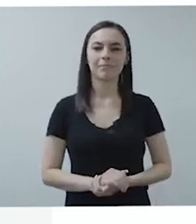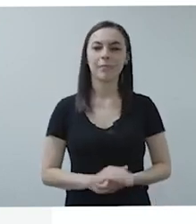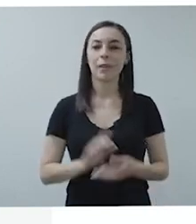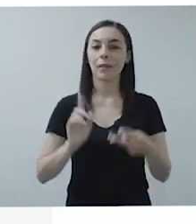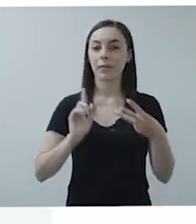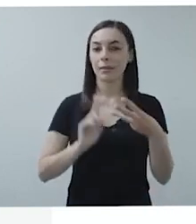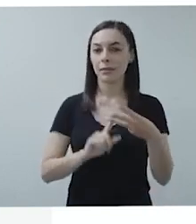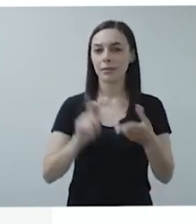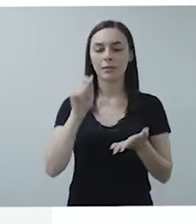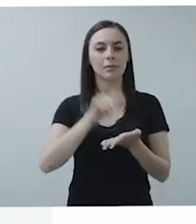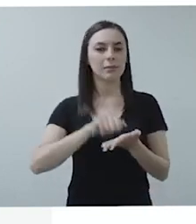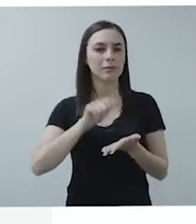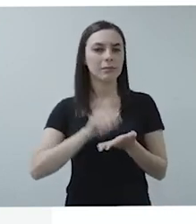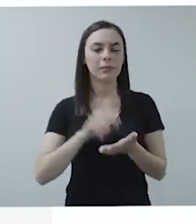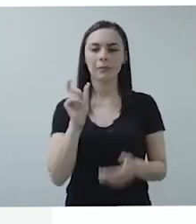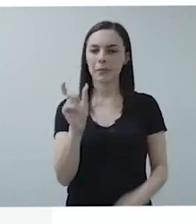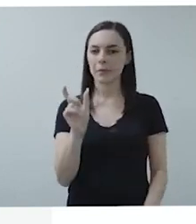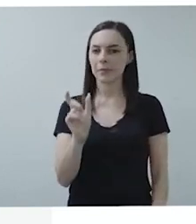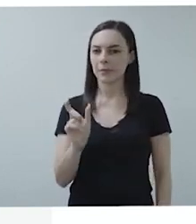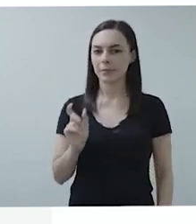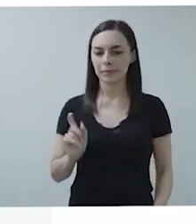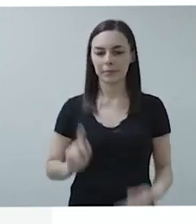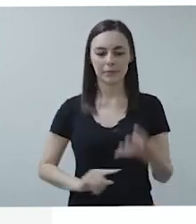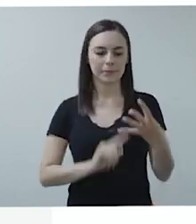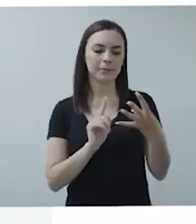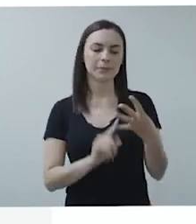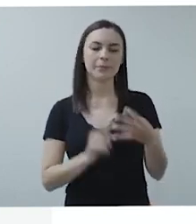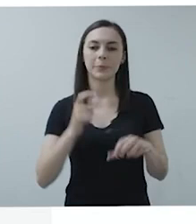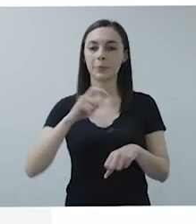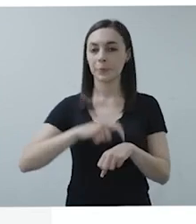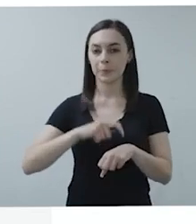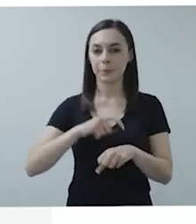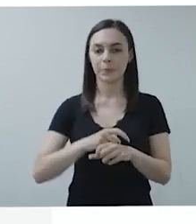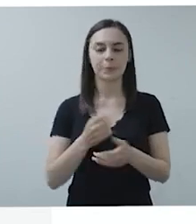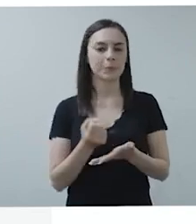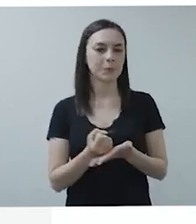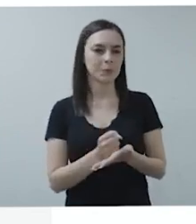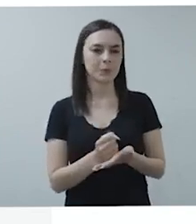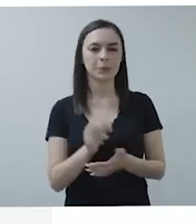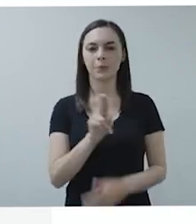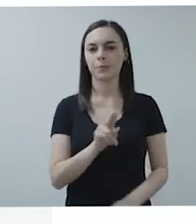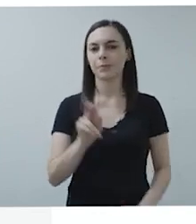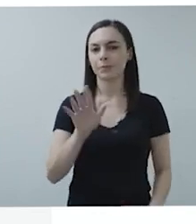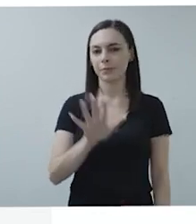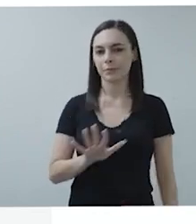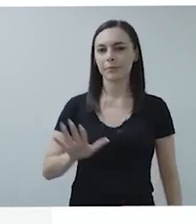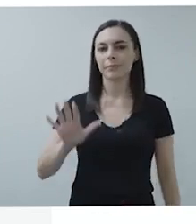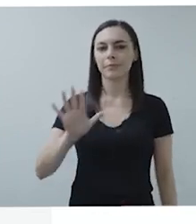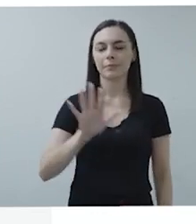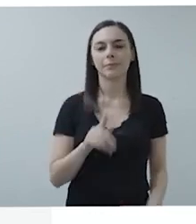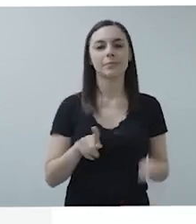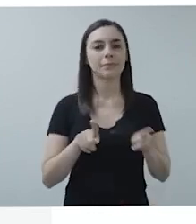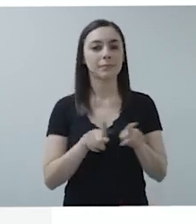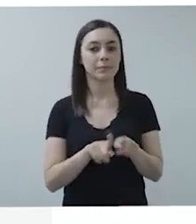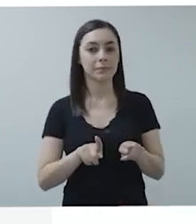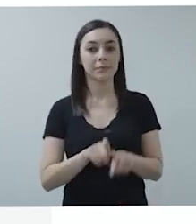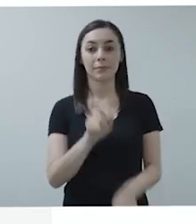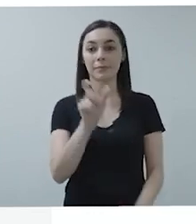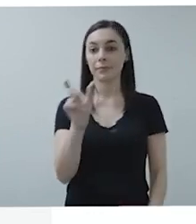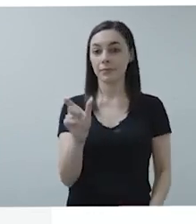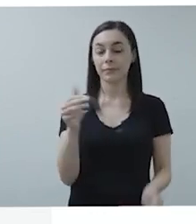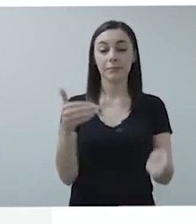Tivemos a escrita de palavras, a hora do jogo com as imagens, a